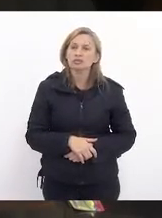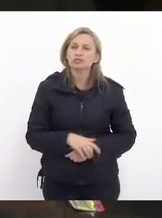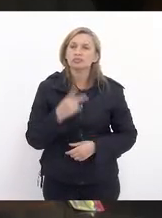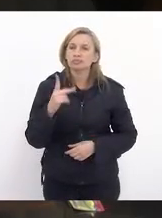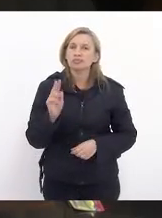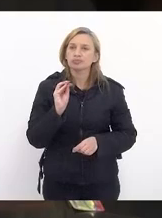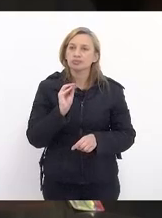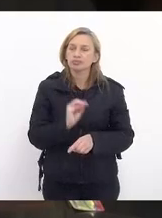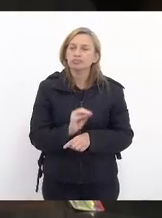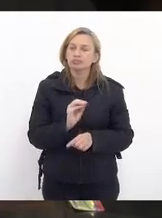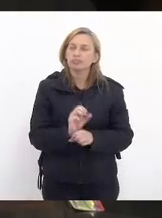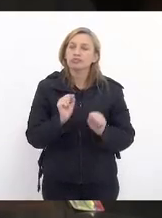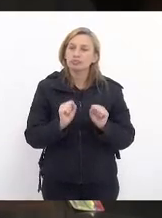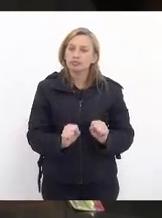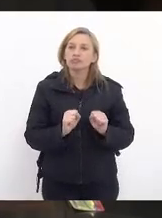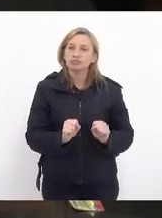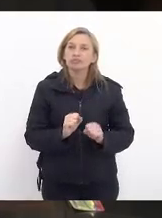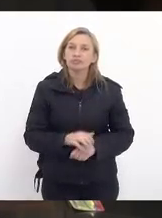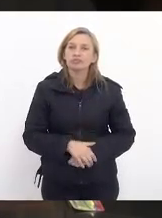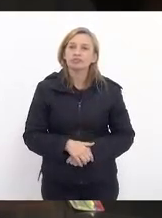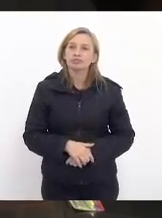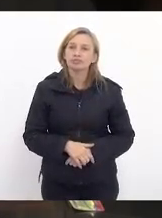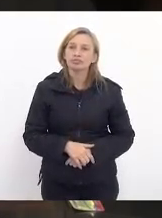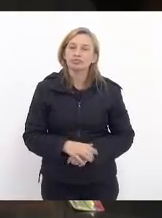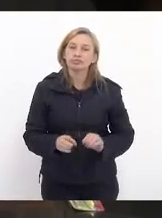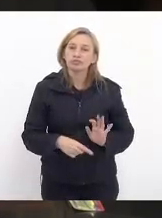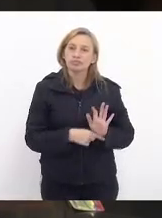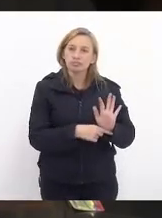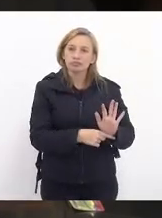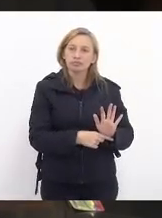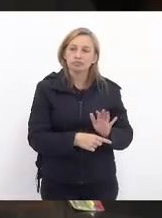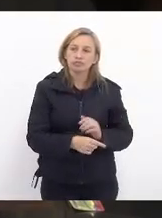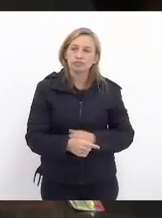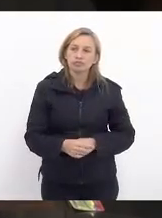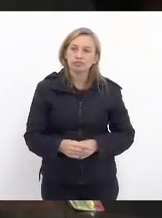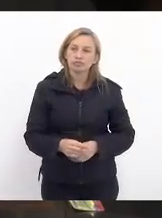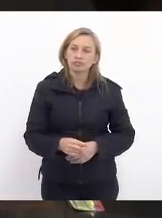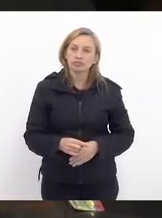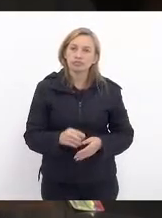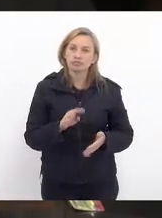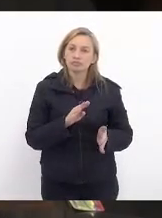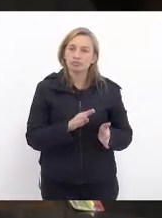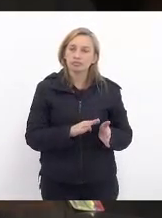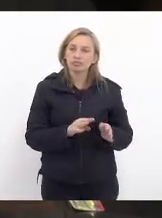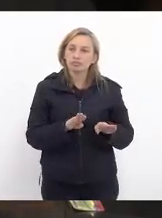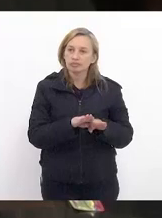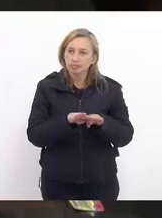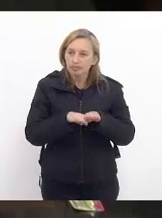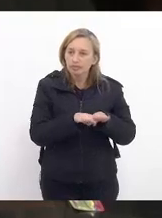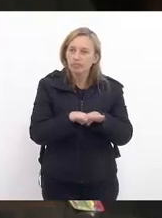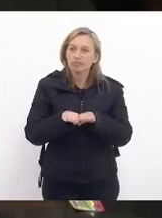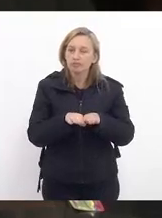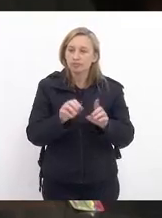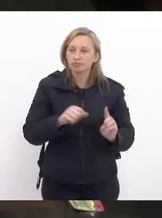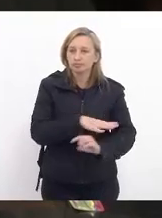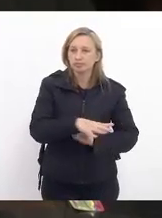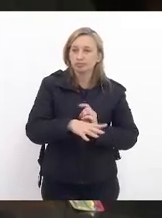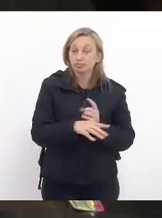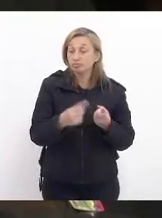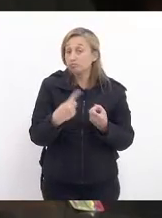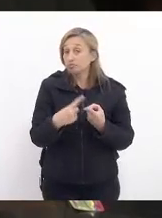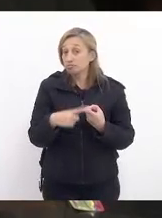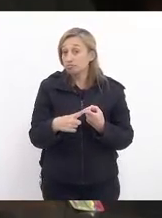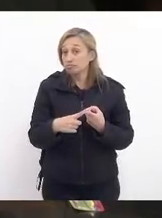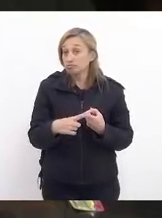sua pro eu possa reverter o quadro de aprofundamento da desigualdade e da Injustiça social porque o que é